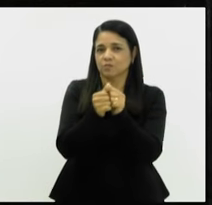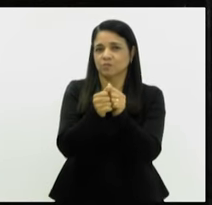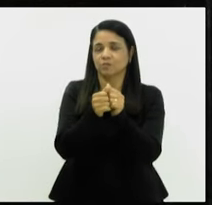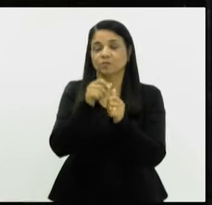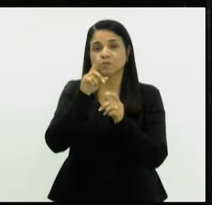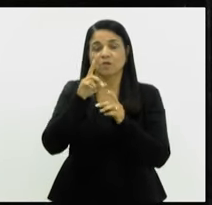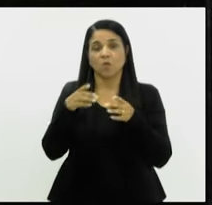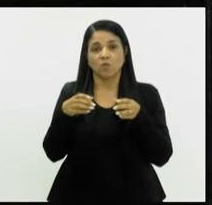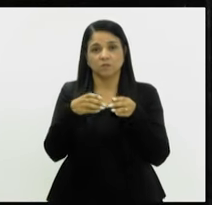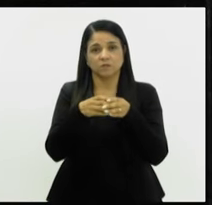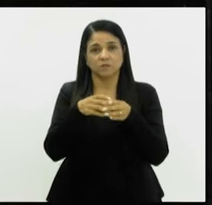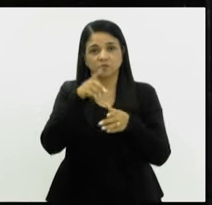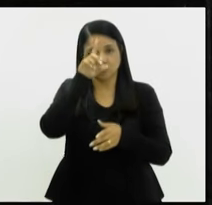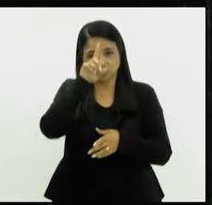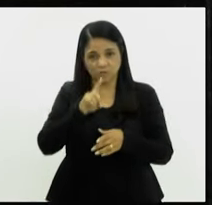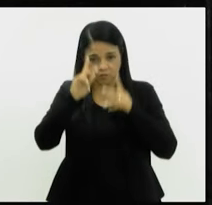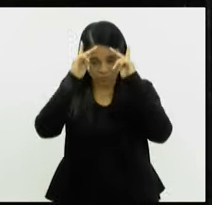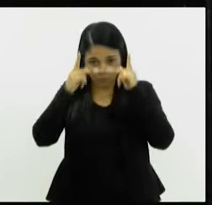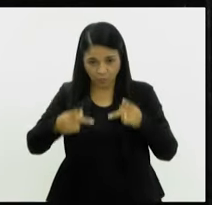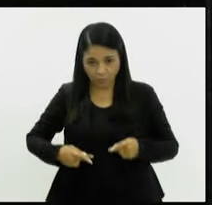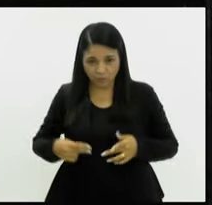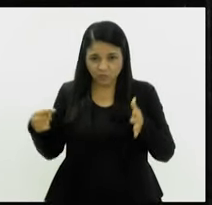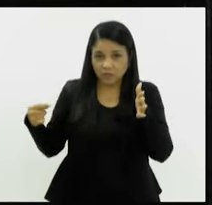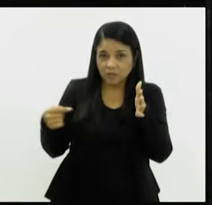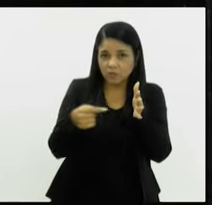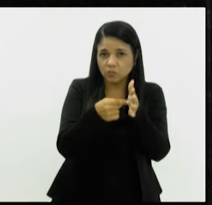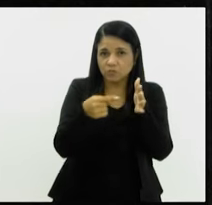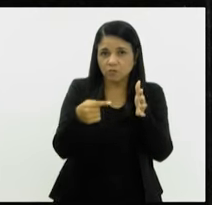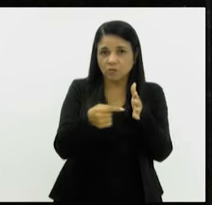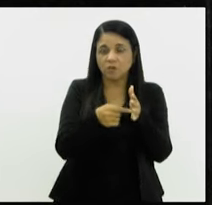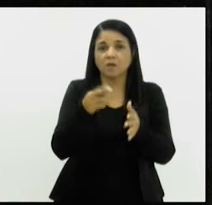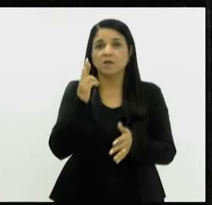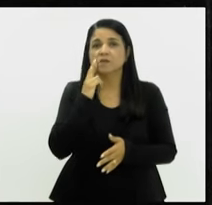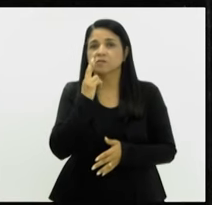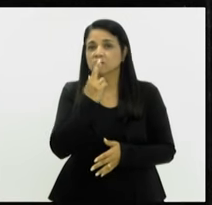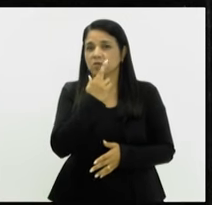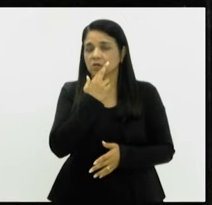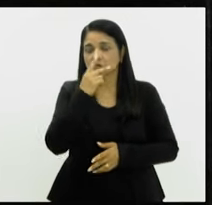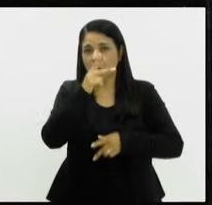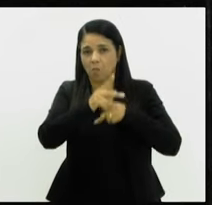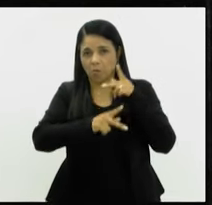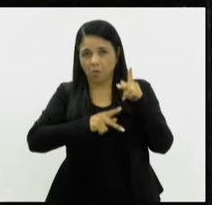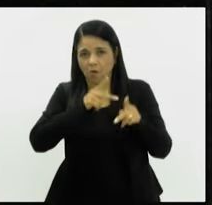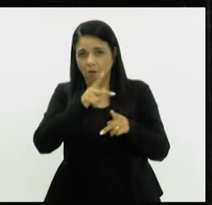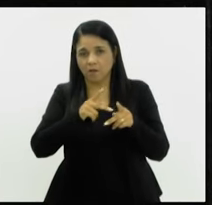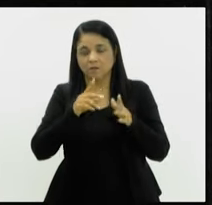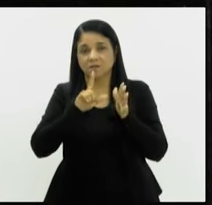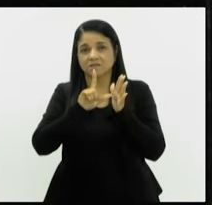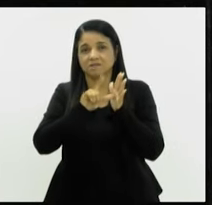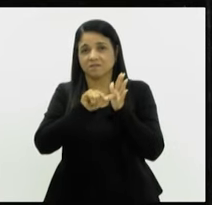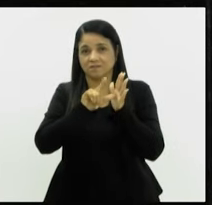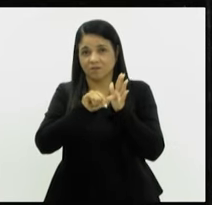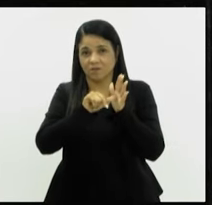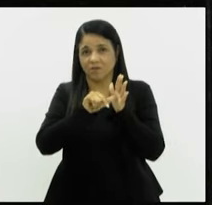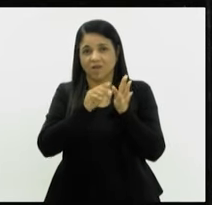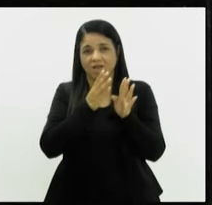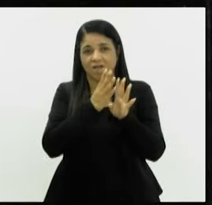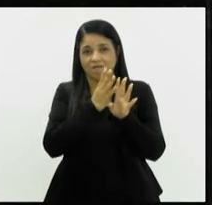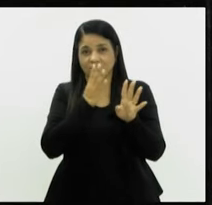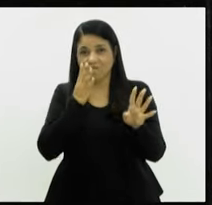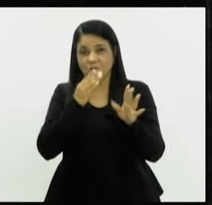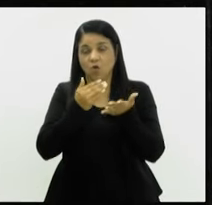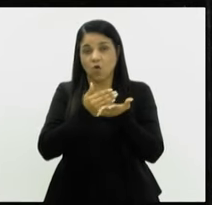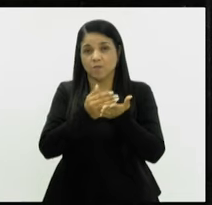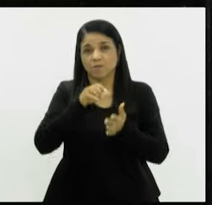Humanos tem recebido infinitas denúncias do restaurante popular da Central. A fila começa às